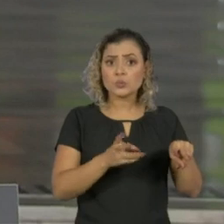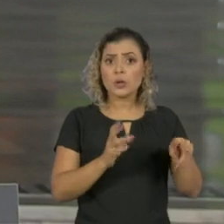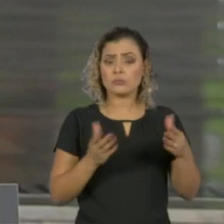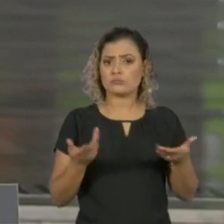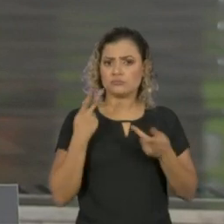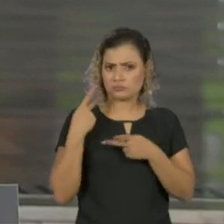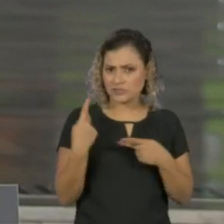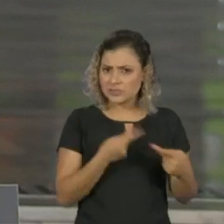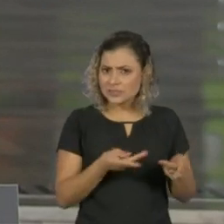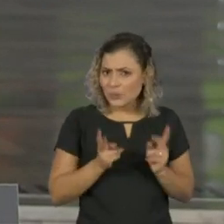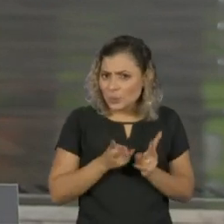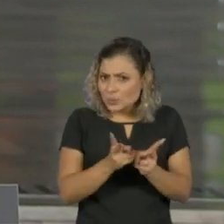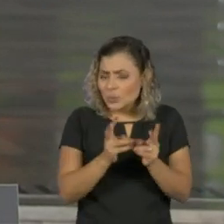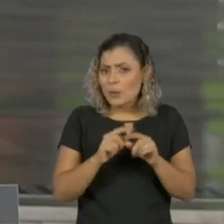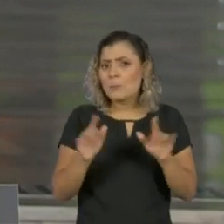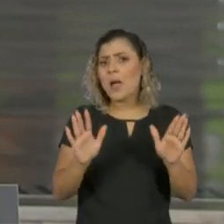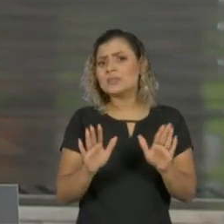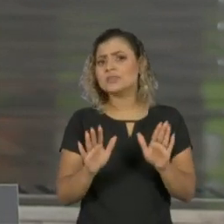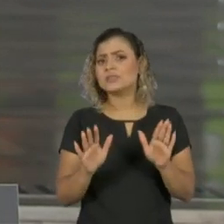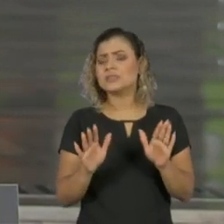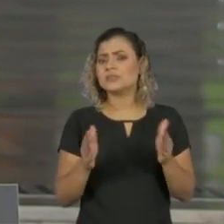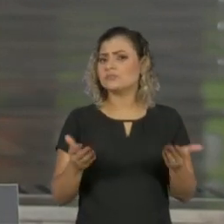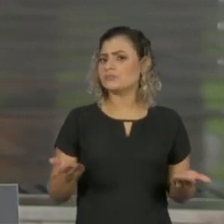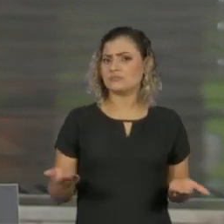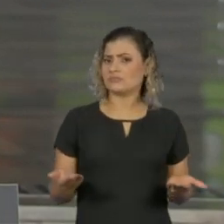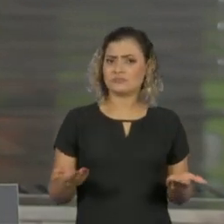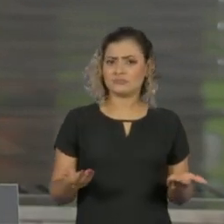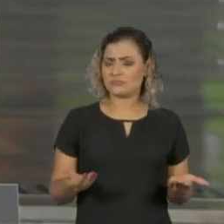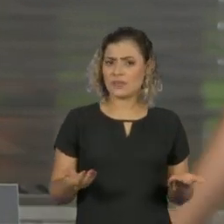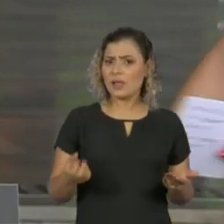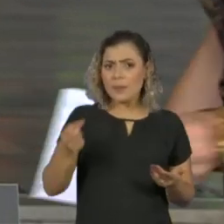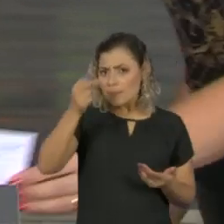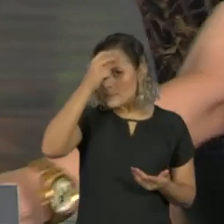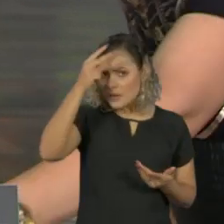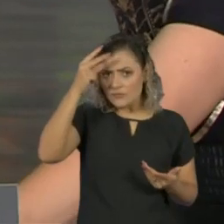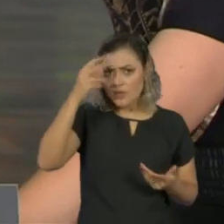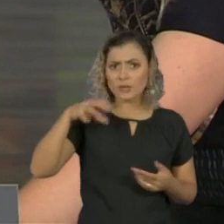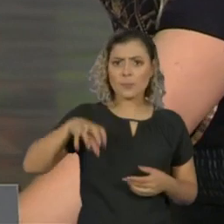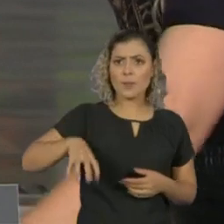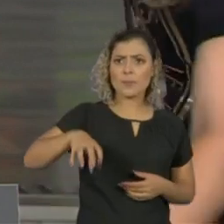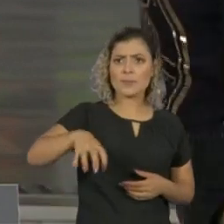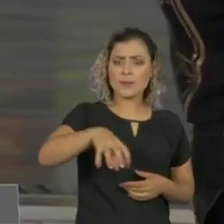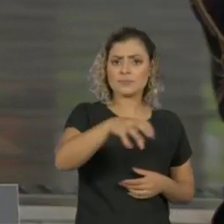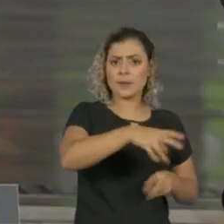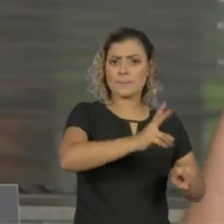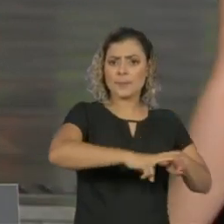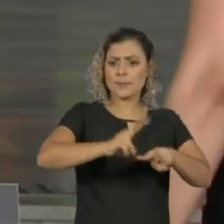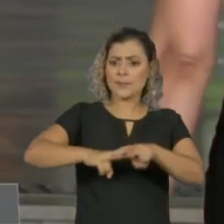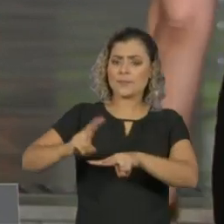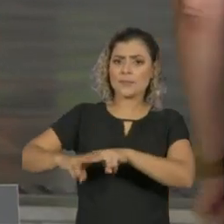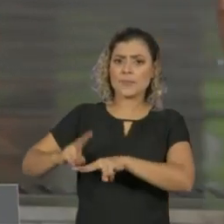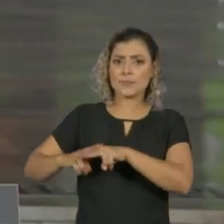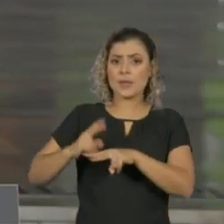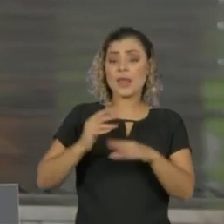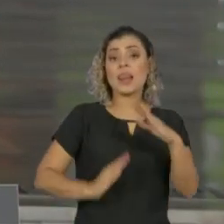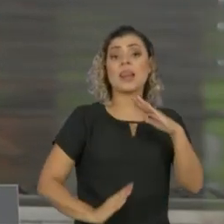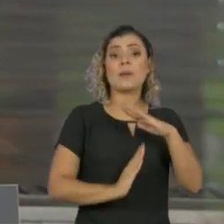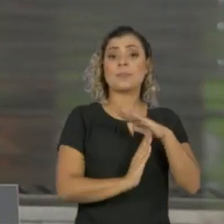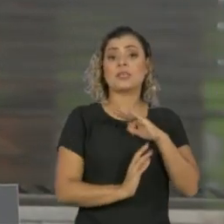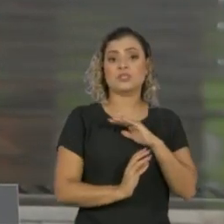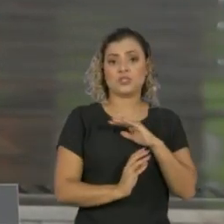princípio, e o relato é de que os prefeitos das regiões, dos presídios, inclusive, estão limitando